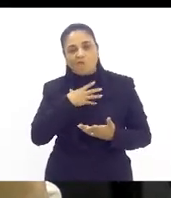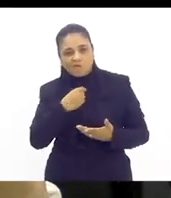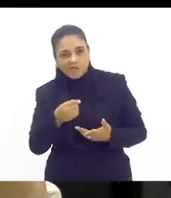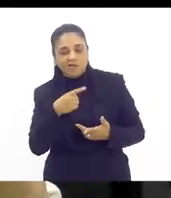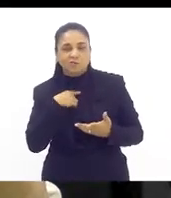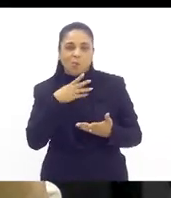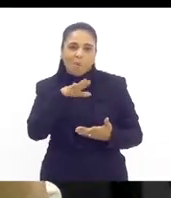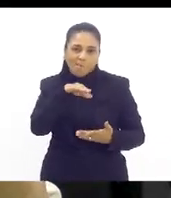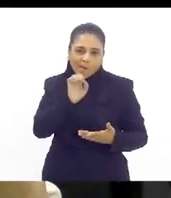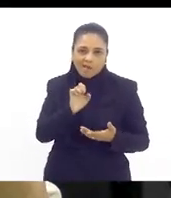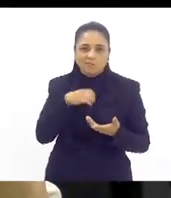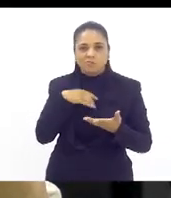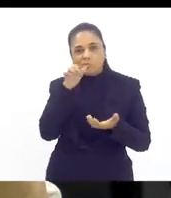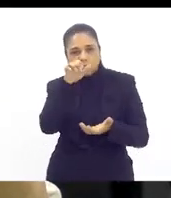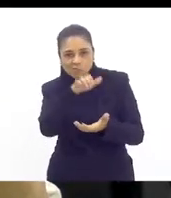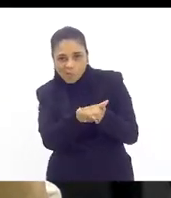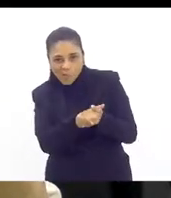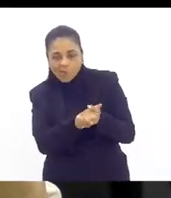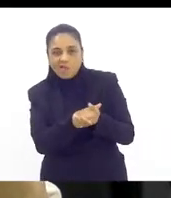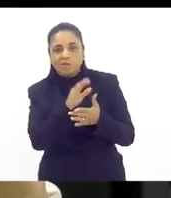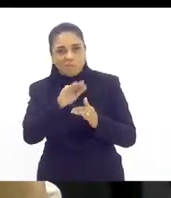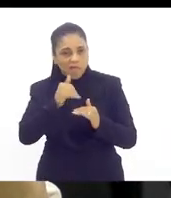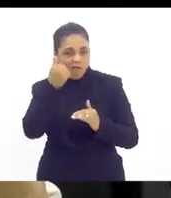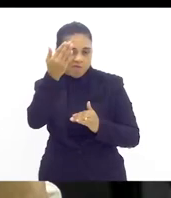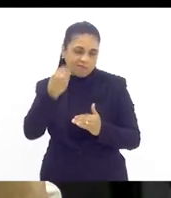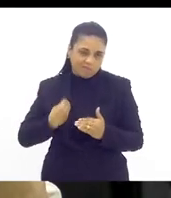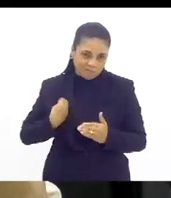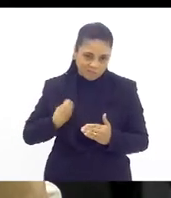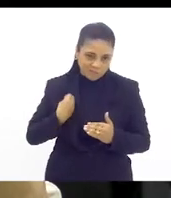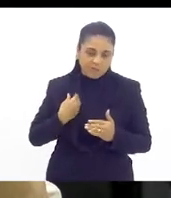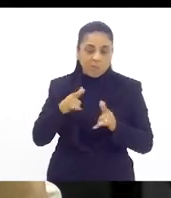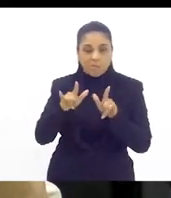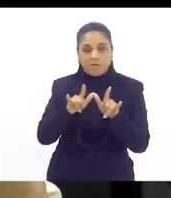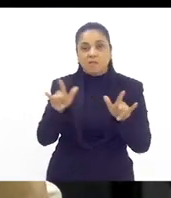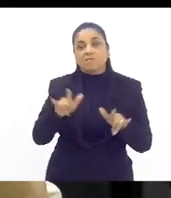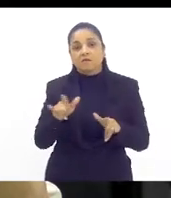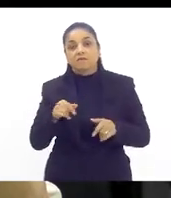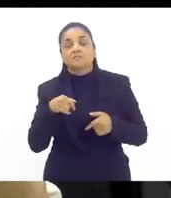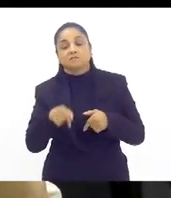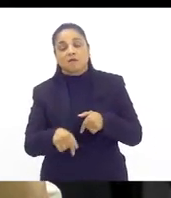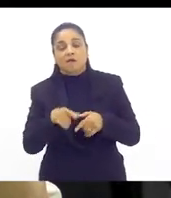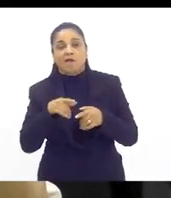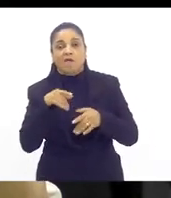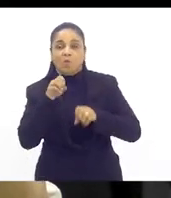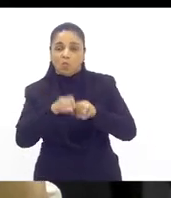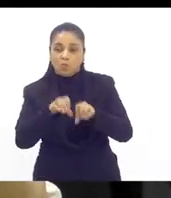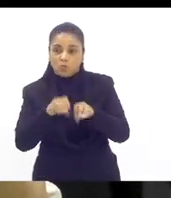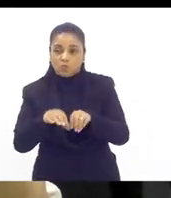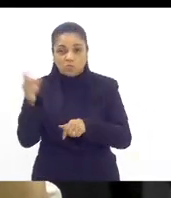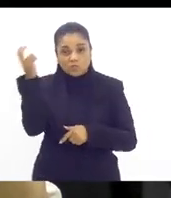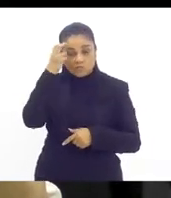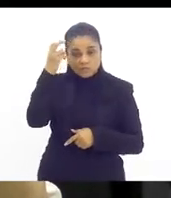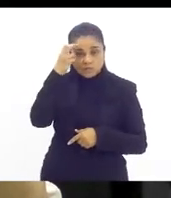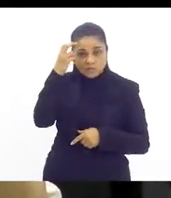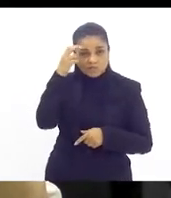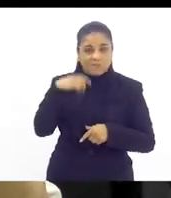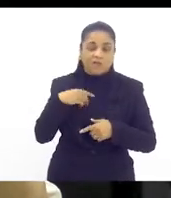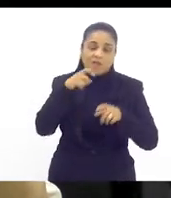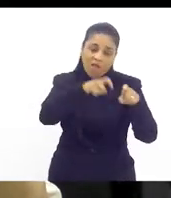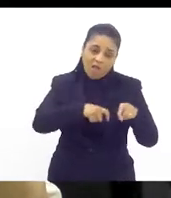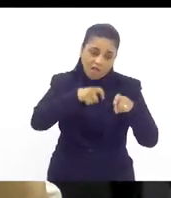só tem uma vida também para além da minha militância na cultura e da educação também dedicada Agricultura